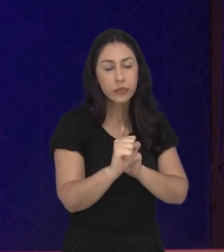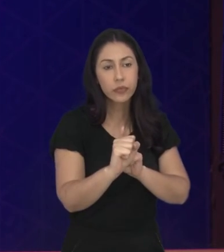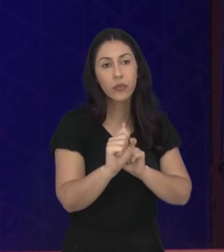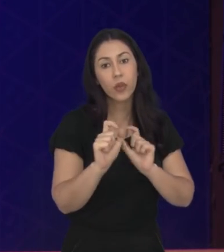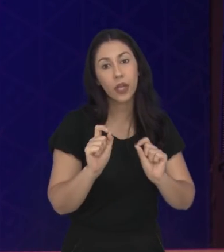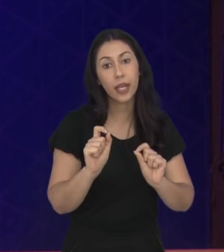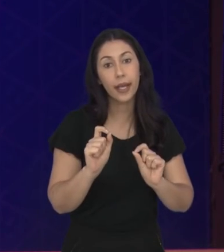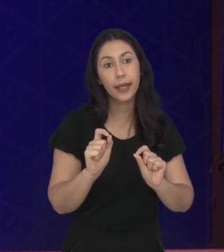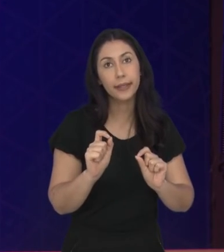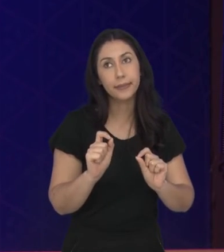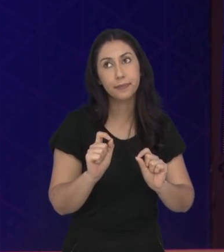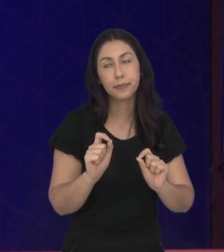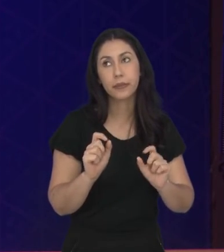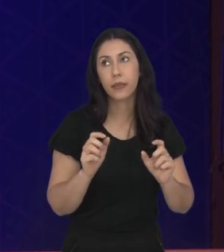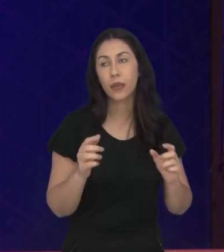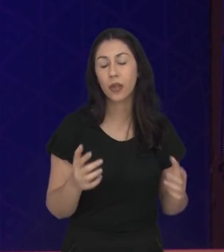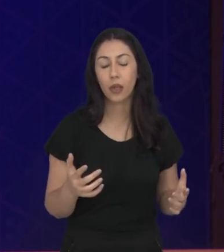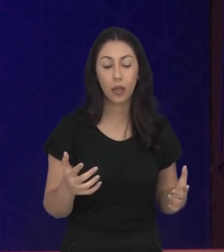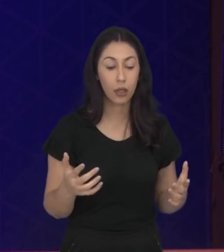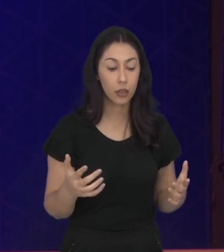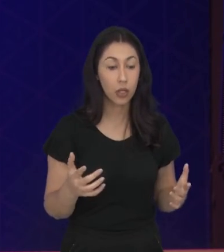nós precisamos estar...